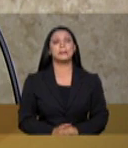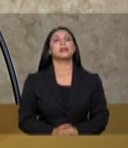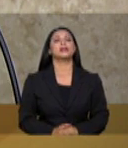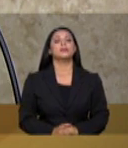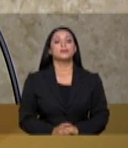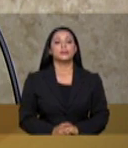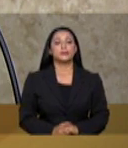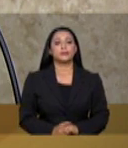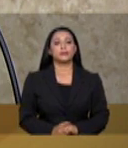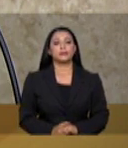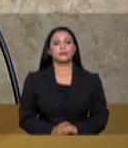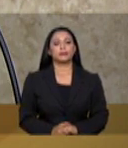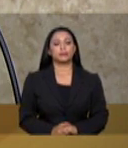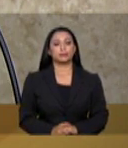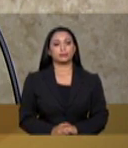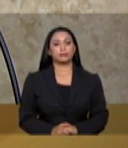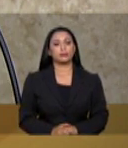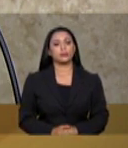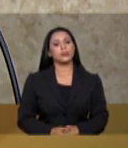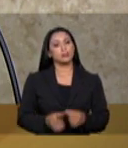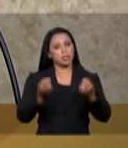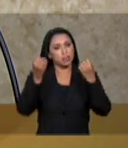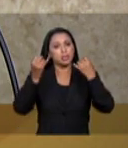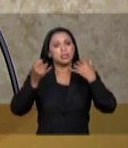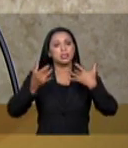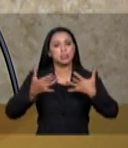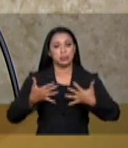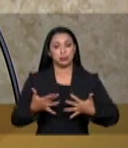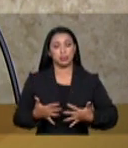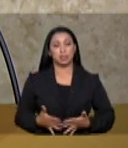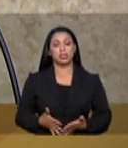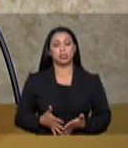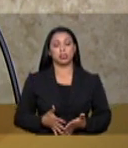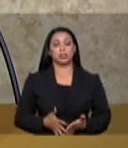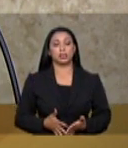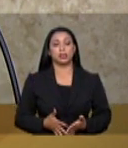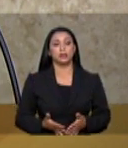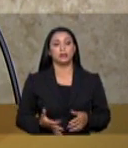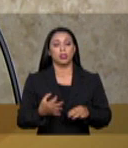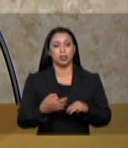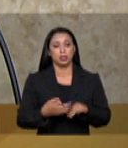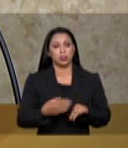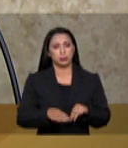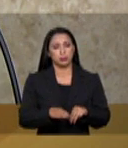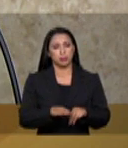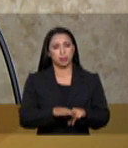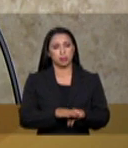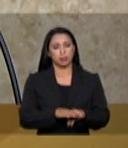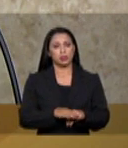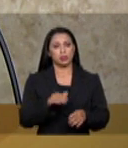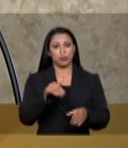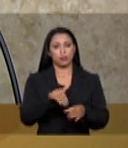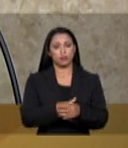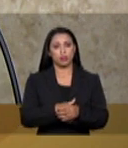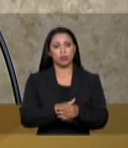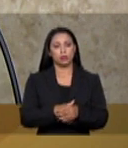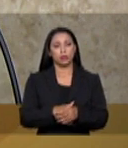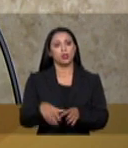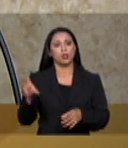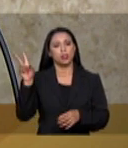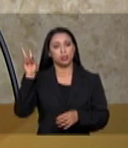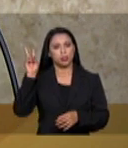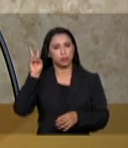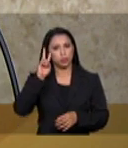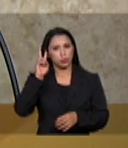extremamente erudito paciência acaba de produzir o seu banco o histórico e jurídico